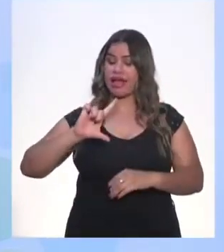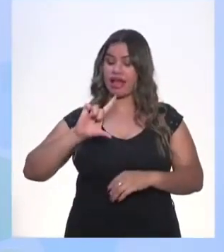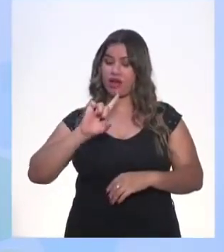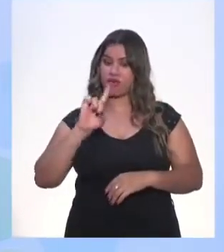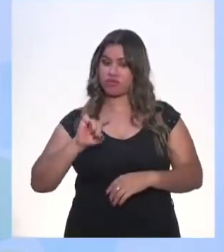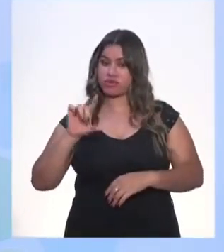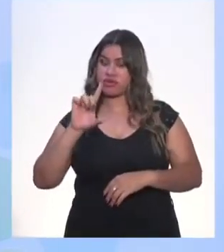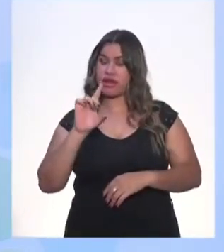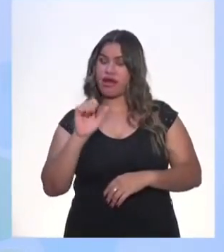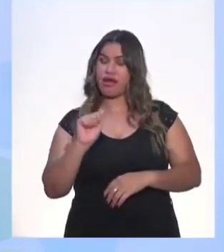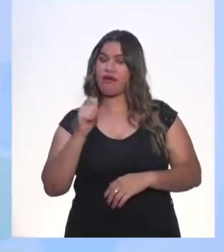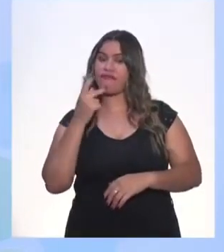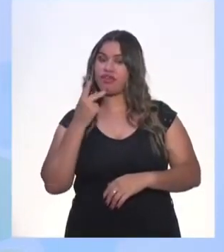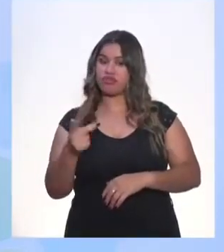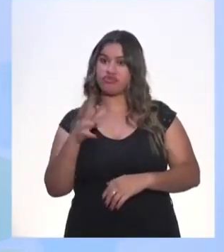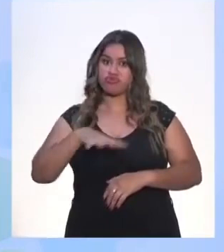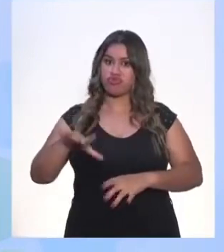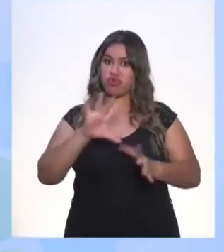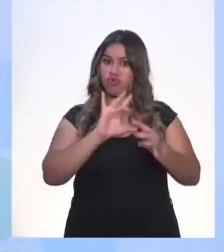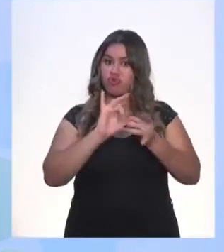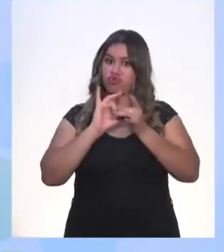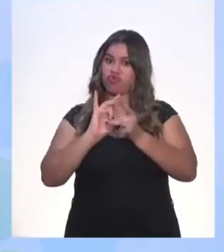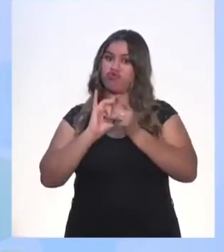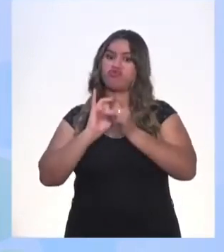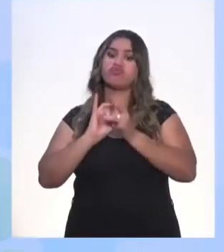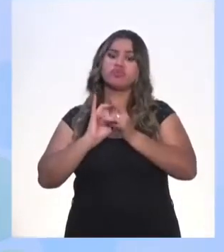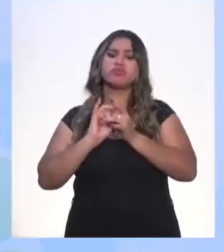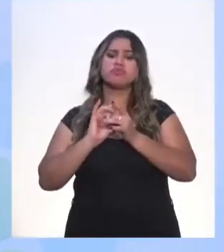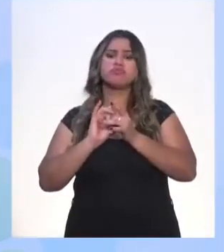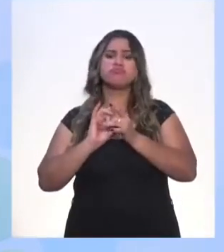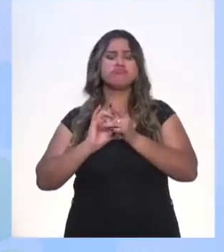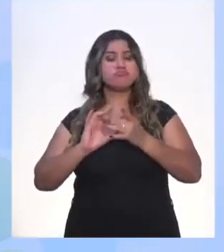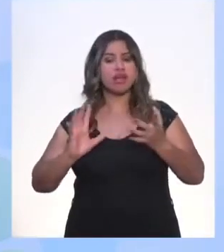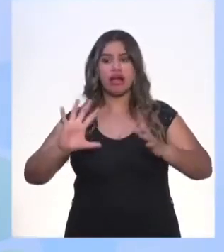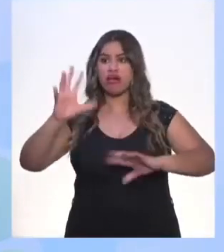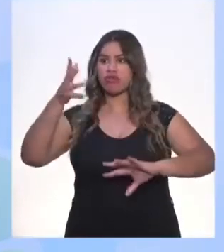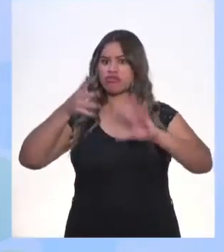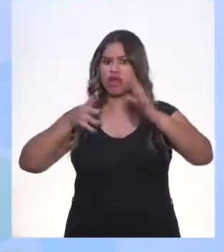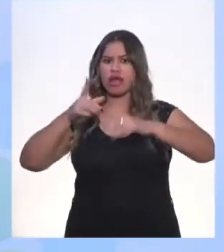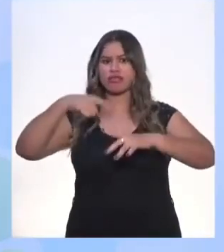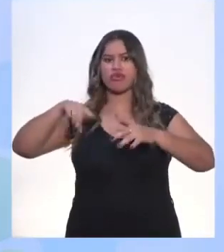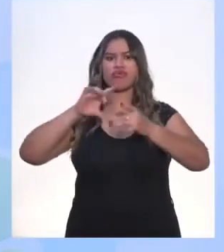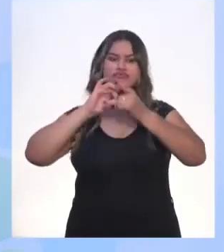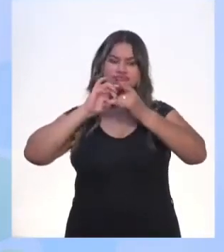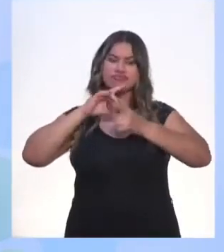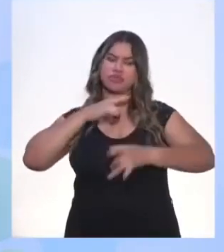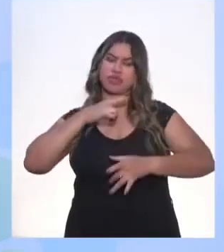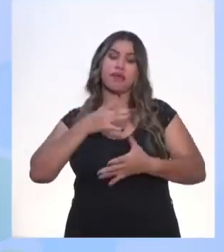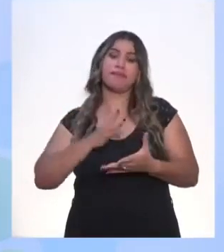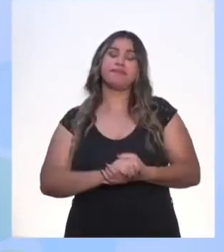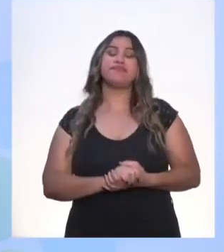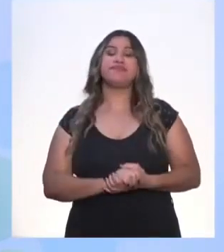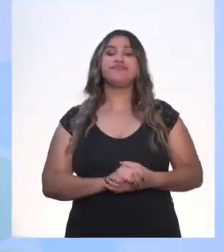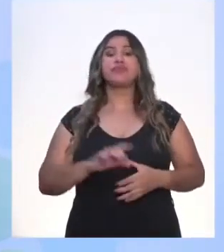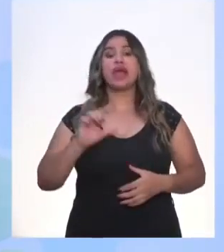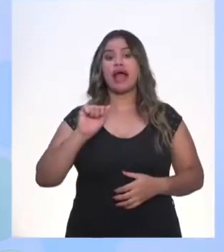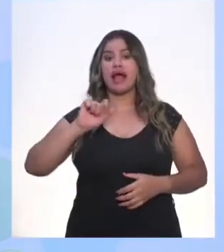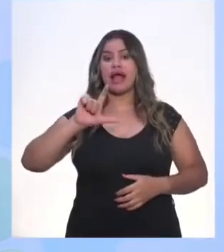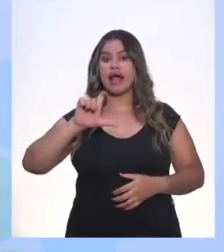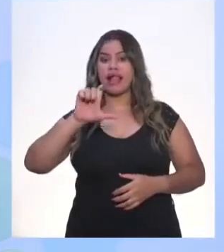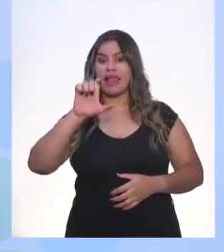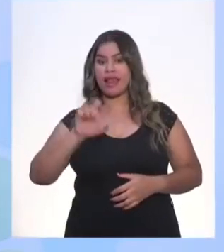aos outros através dos acontecimentos. Já o professor Alex falou, tudo que não